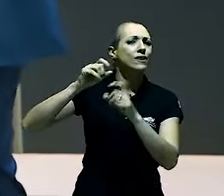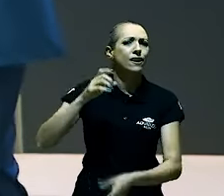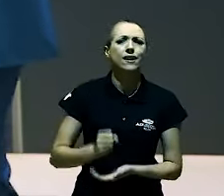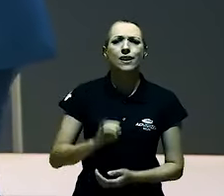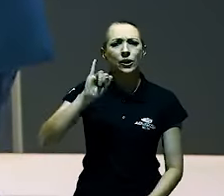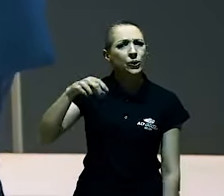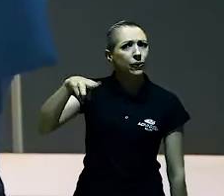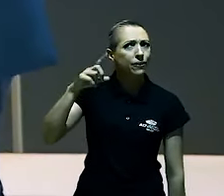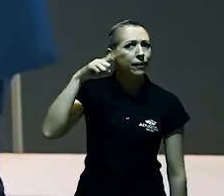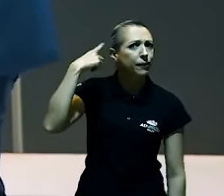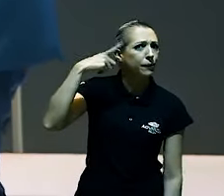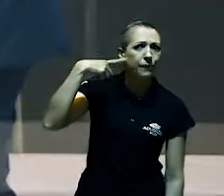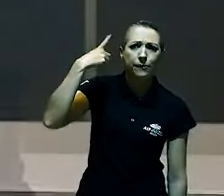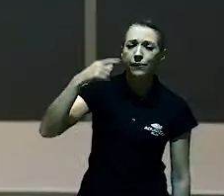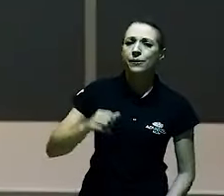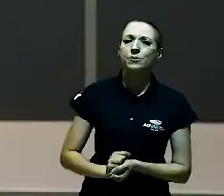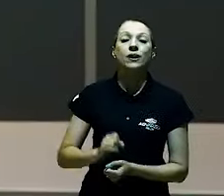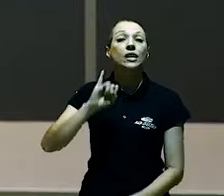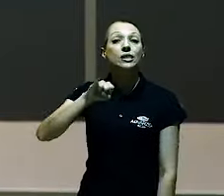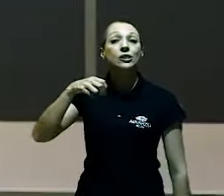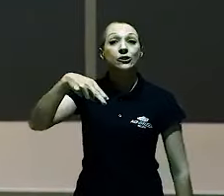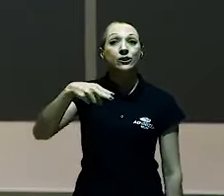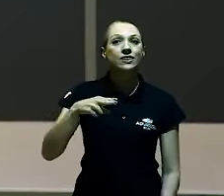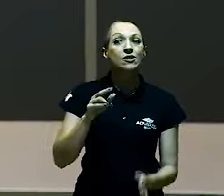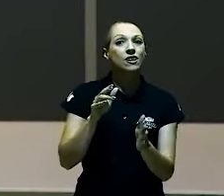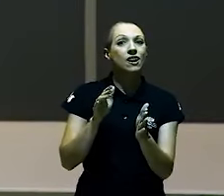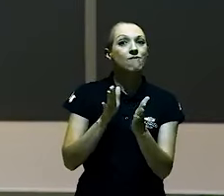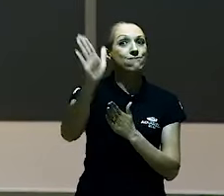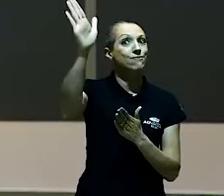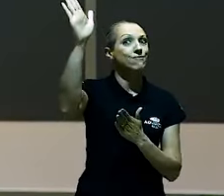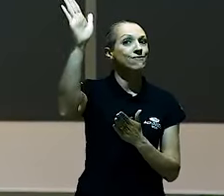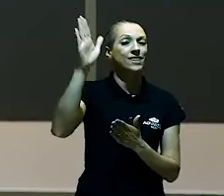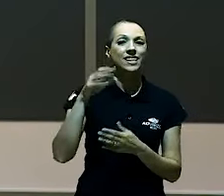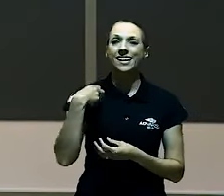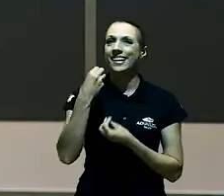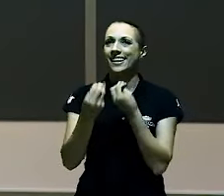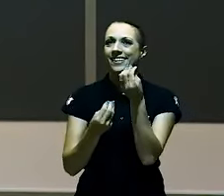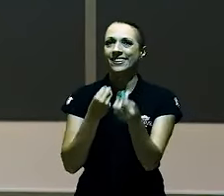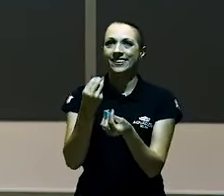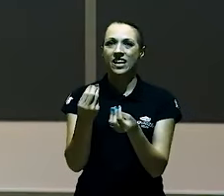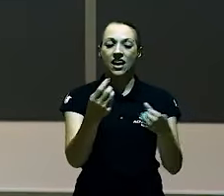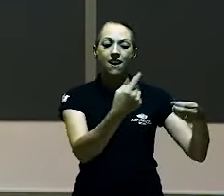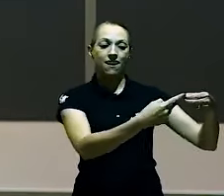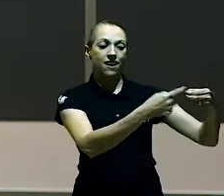uma batalha com Deus. Ele diz: eu vou fugir. Nínive, escute, Jonas estava aqui em Gate-Hefer. Para ir para Nínive